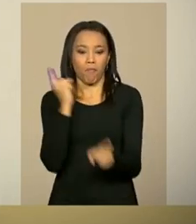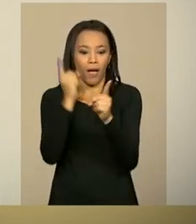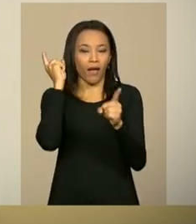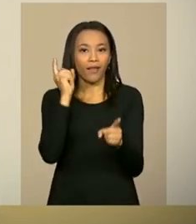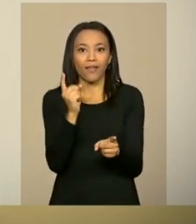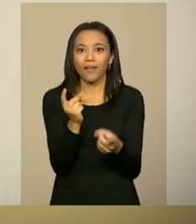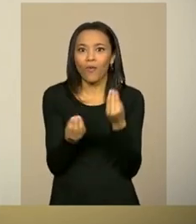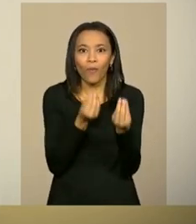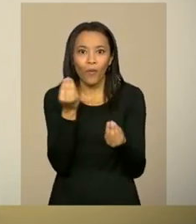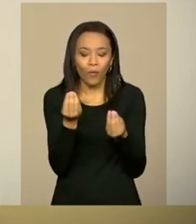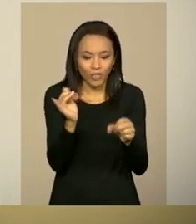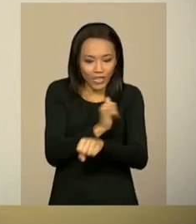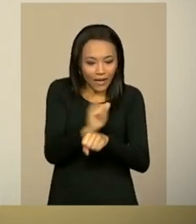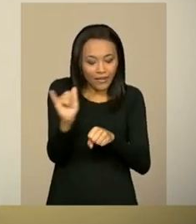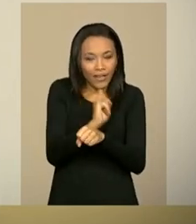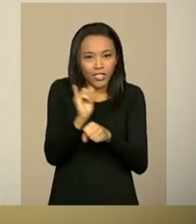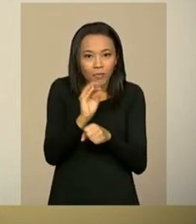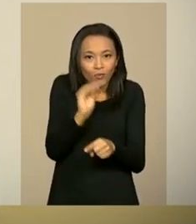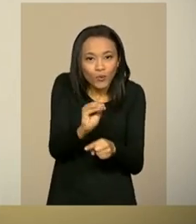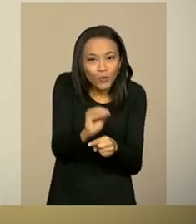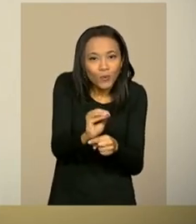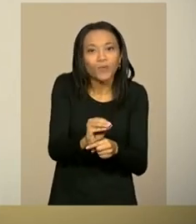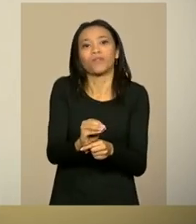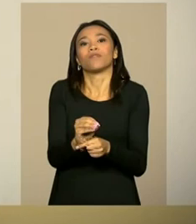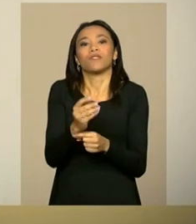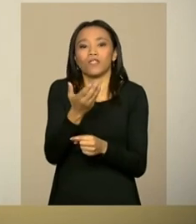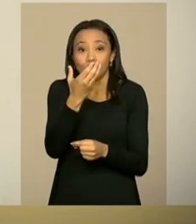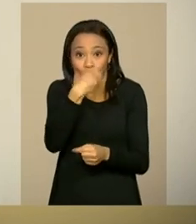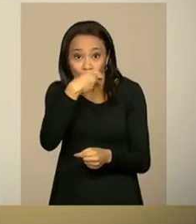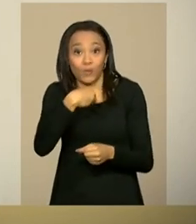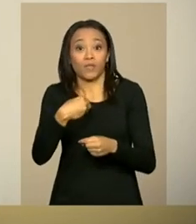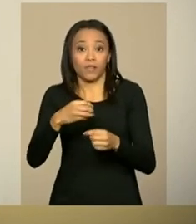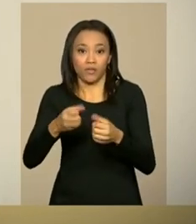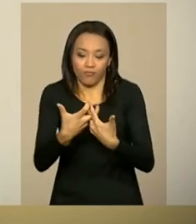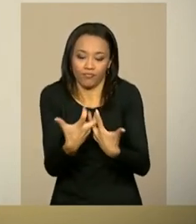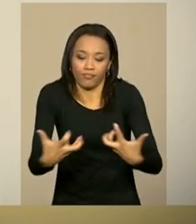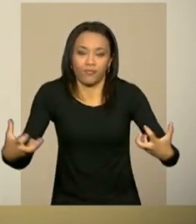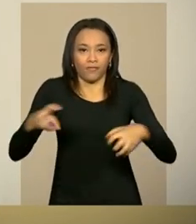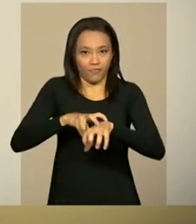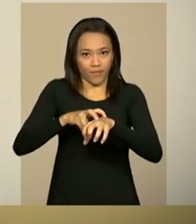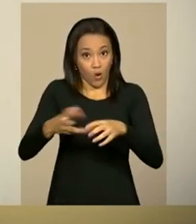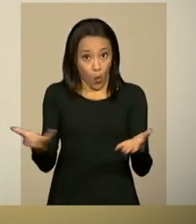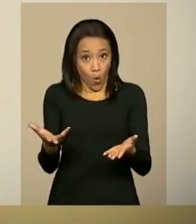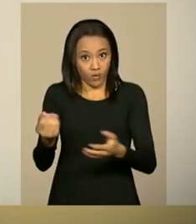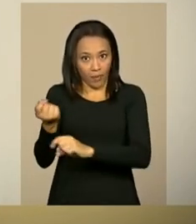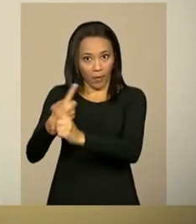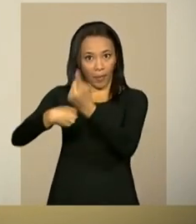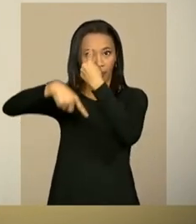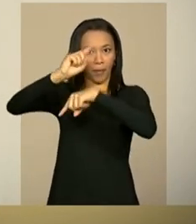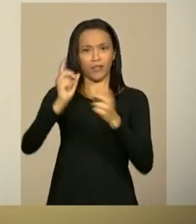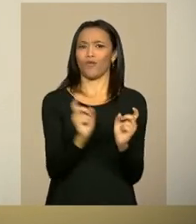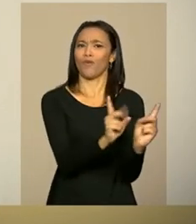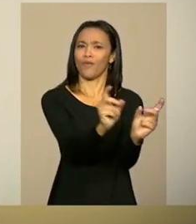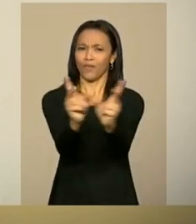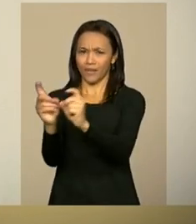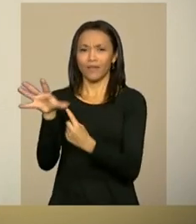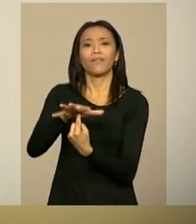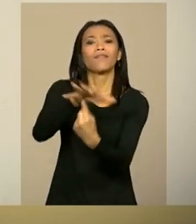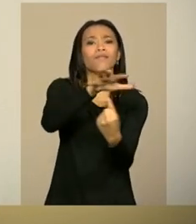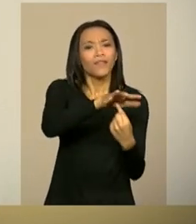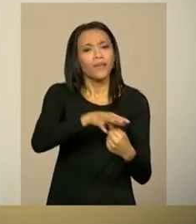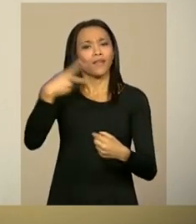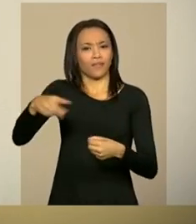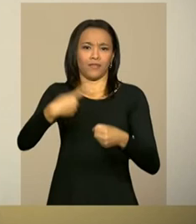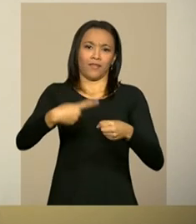modernas de cultivo de frutas e hortaliças hoje o negócio cresceu e eles estão vendendo seus produtos na feira da Cidade